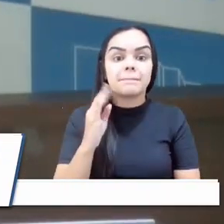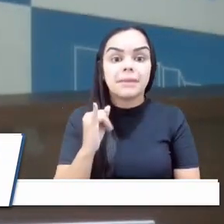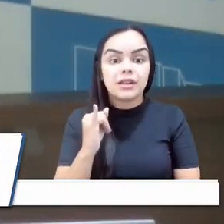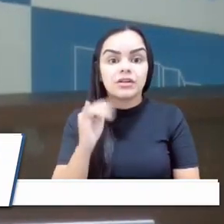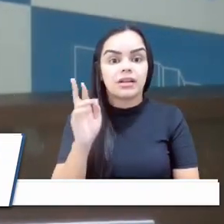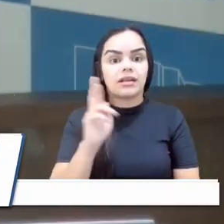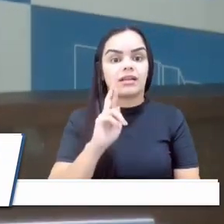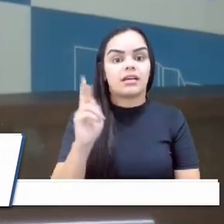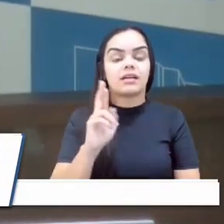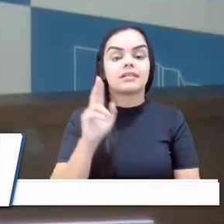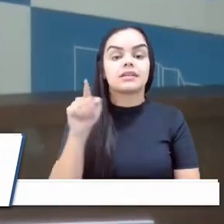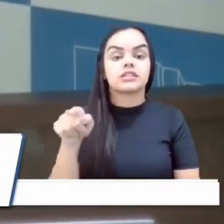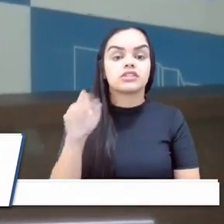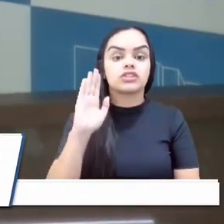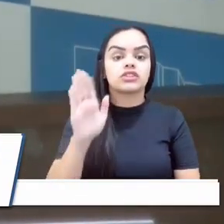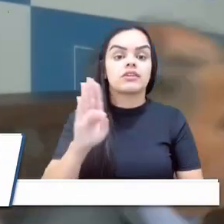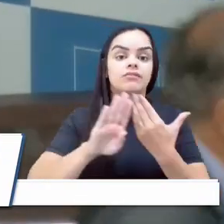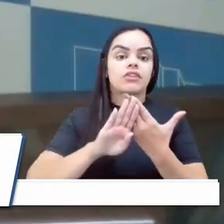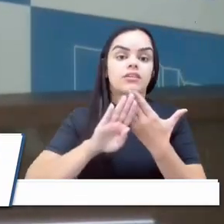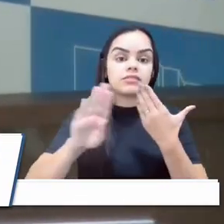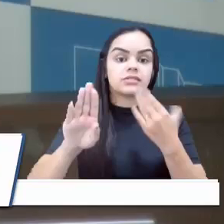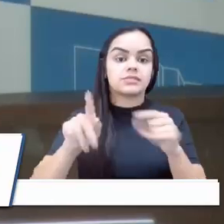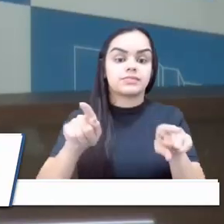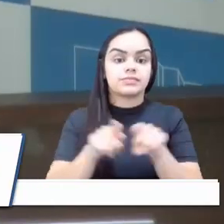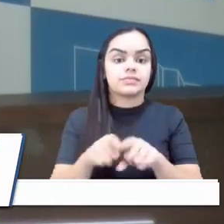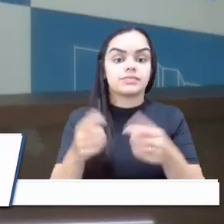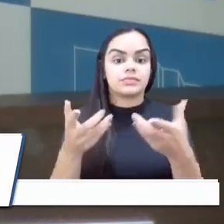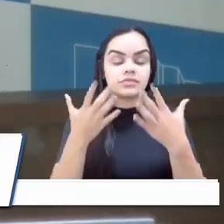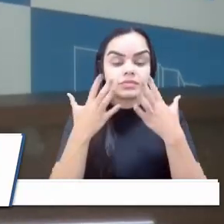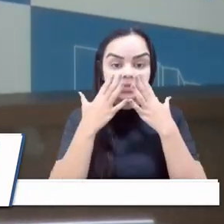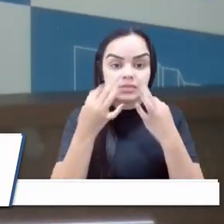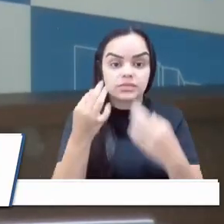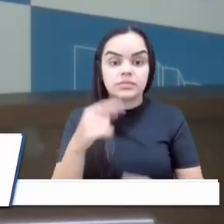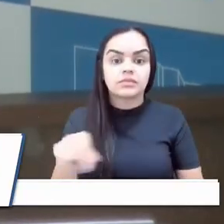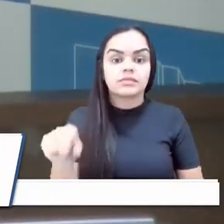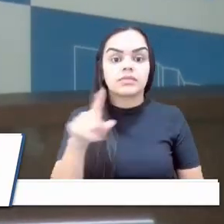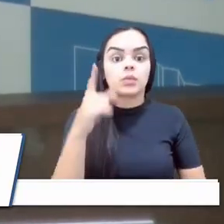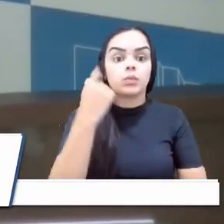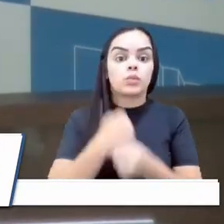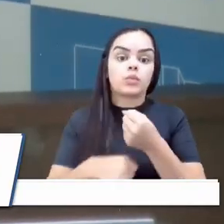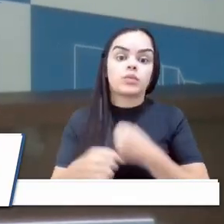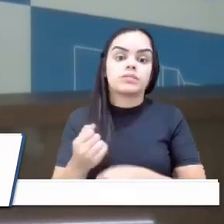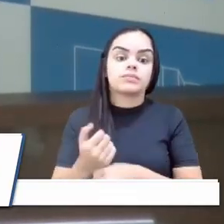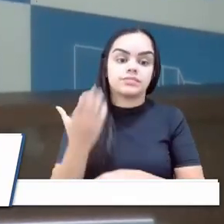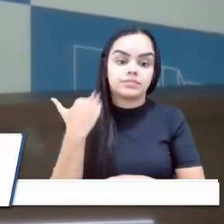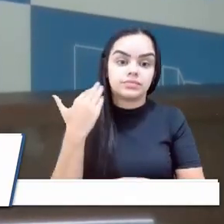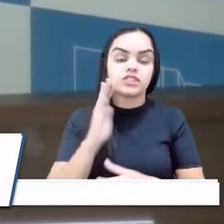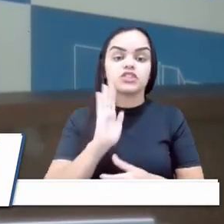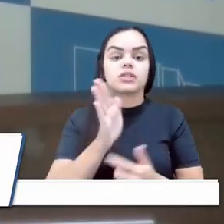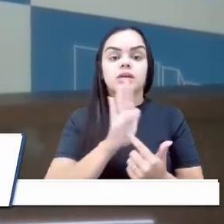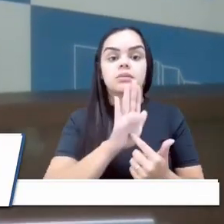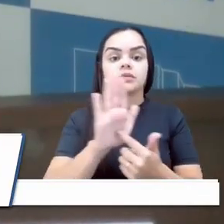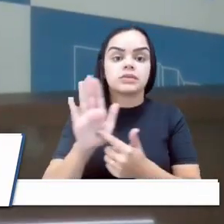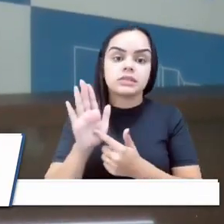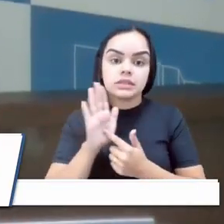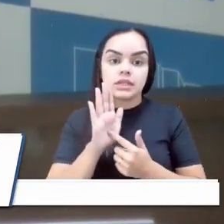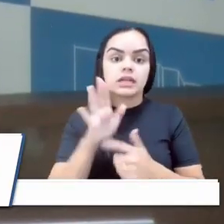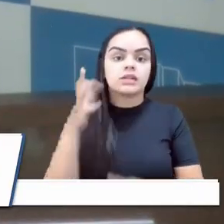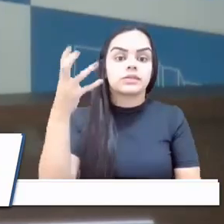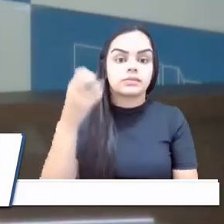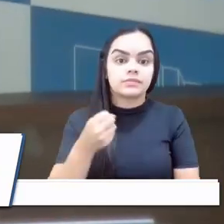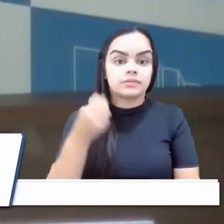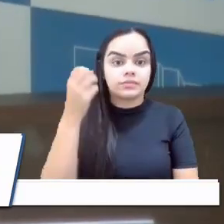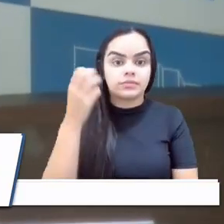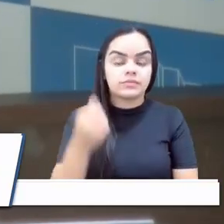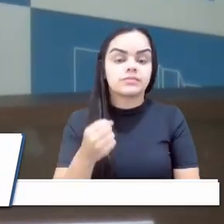Inclusive, ele já foi afastado. Aí eu queria chamar a atenção de vocês que há um ano atrás eu mostrei no contra-cheque do aposentado